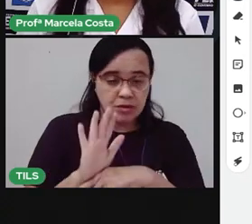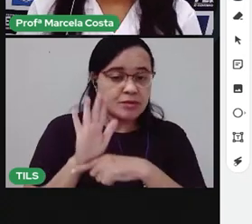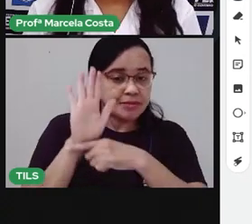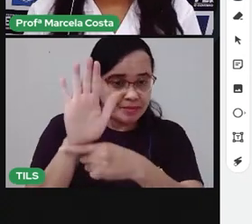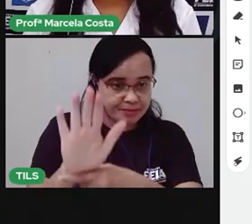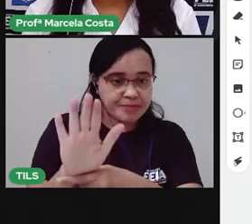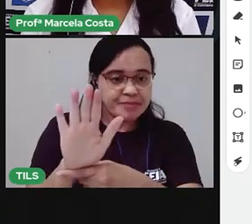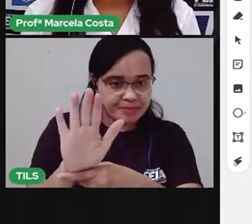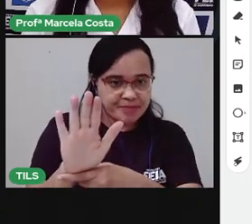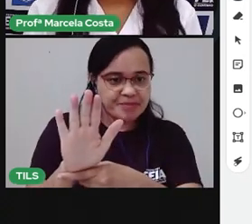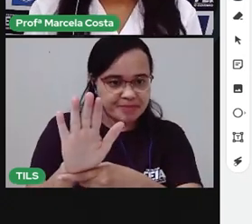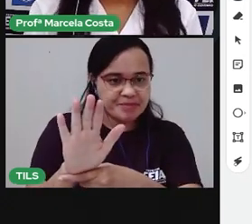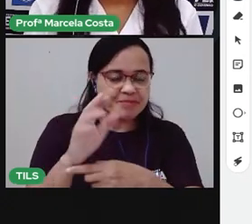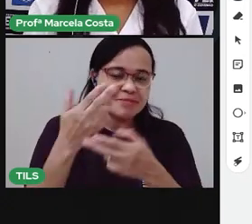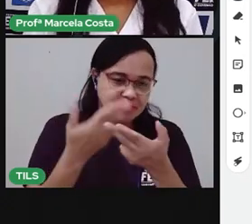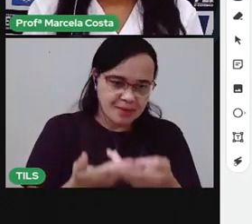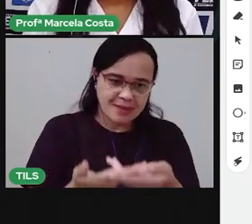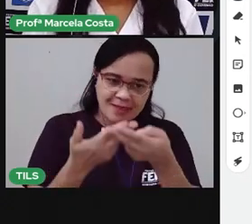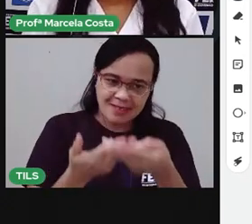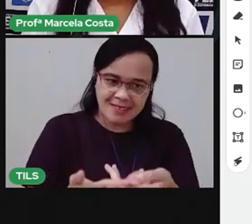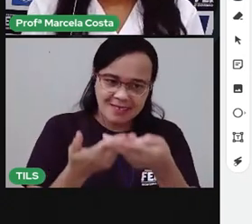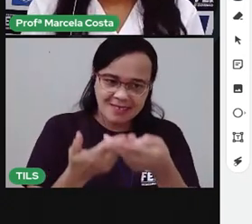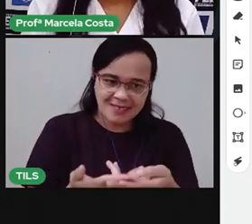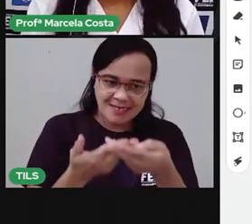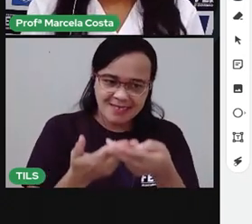ensinar seja paciente